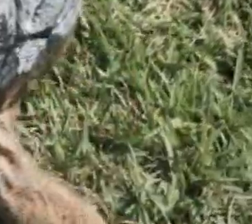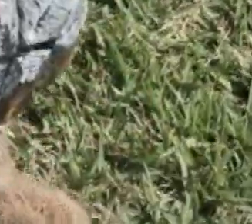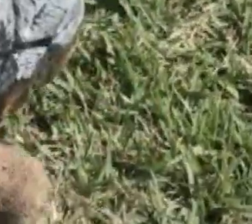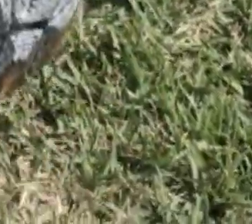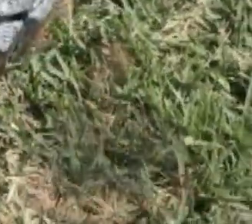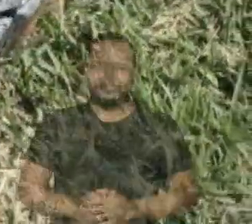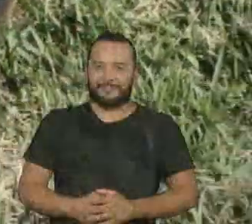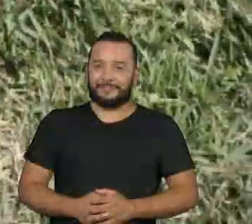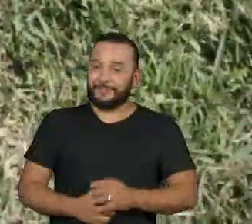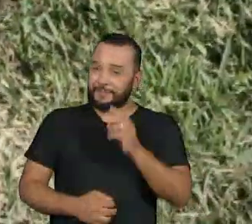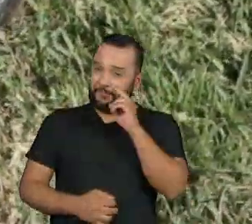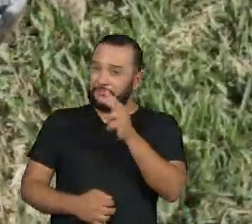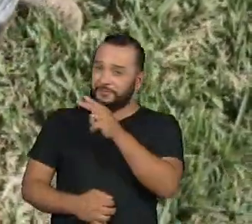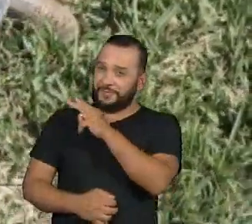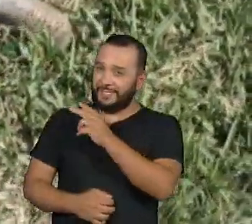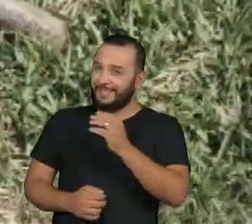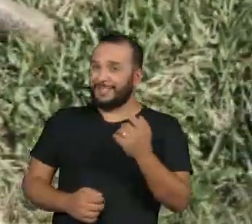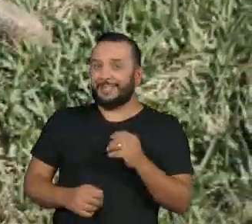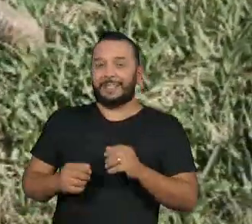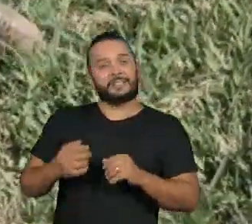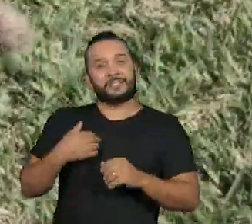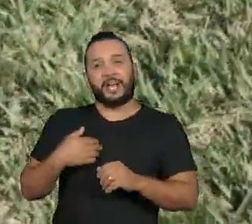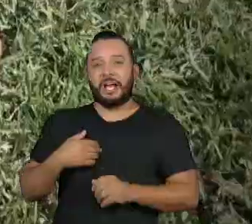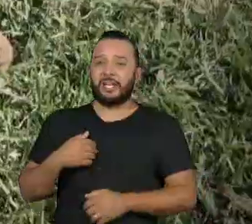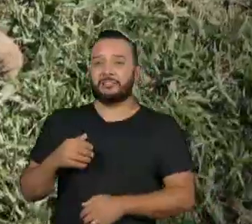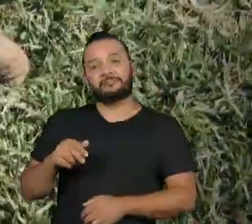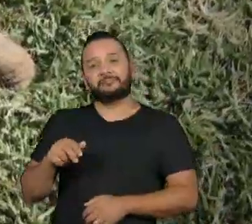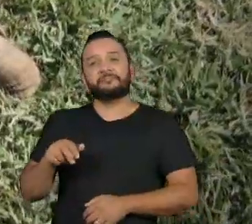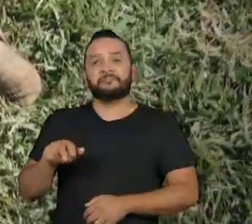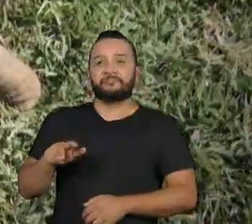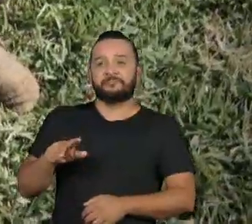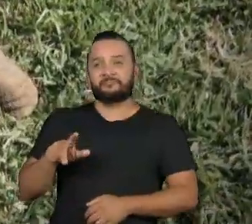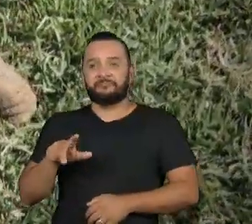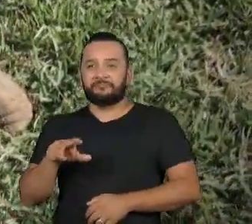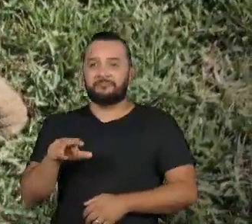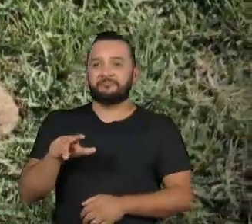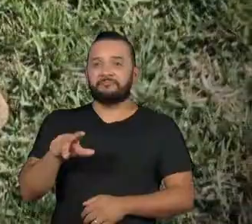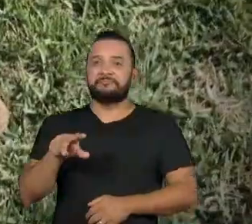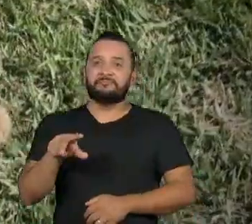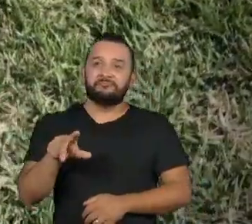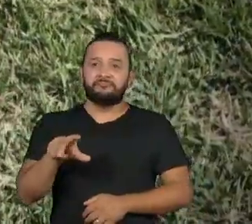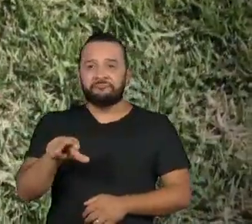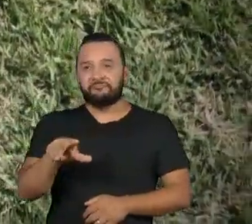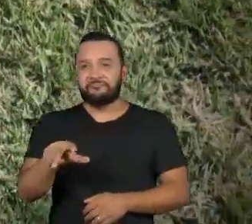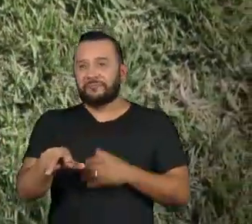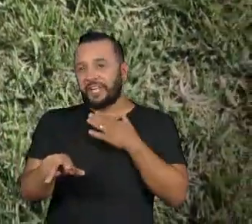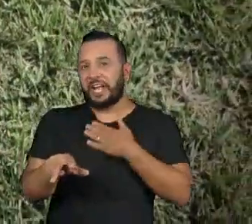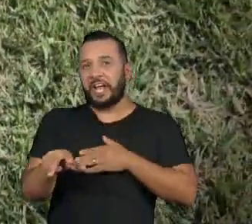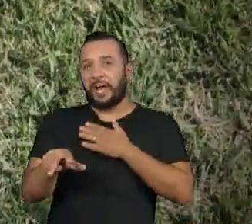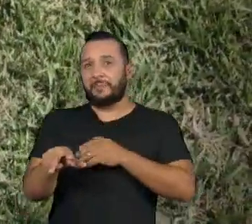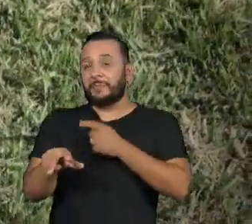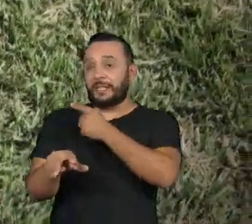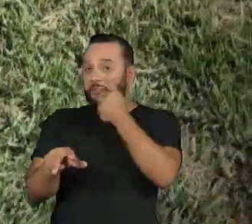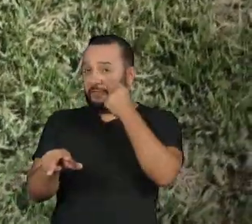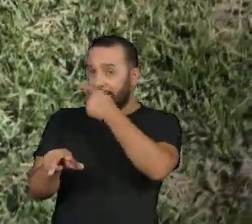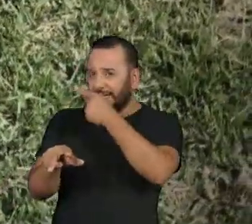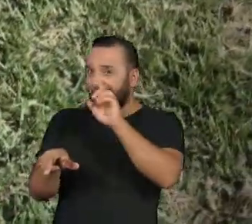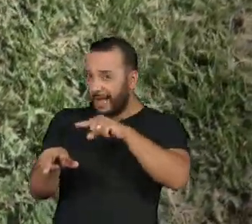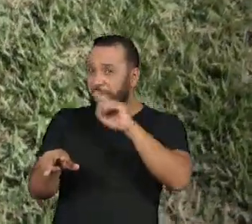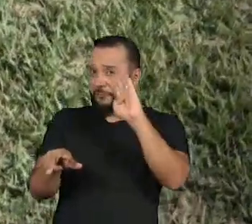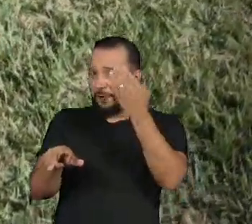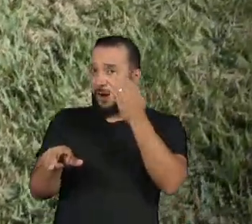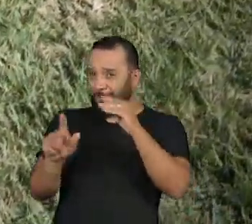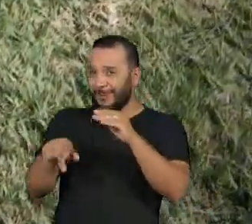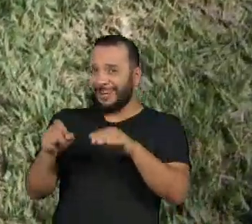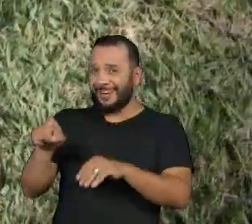Quem vê a Fred caminhando com essa tranquilidade não percebe que nesta imagem ela carrega uma prótese no lugar